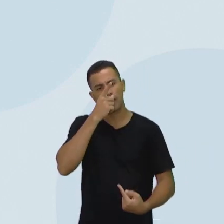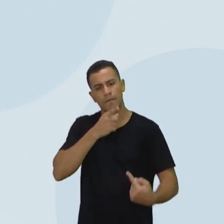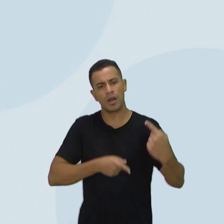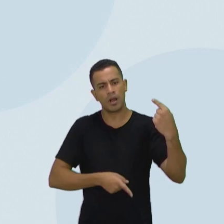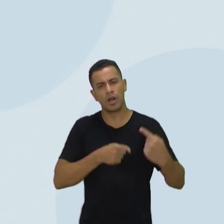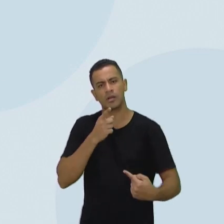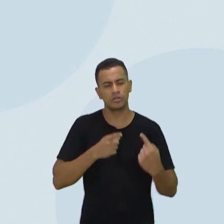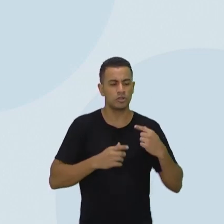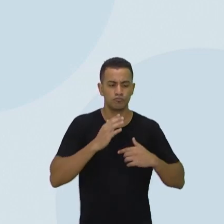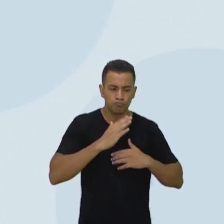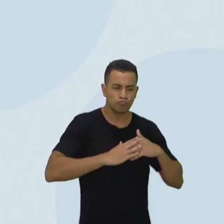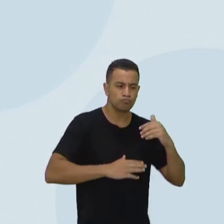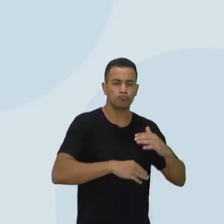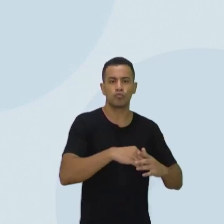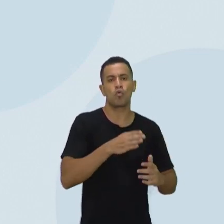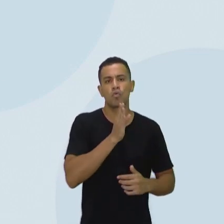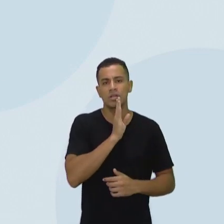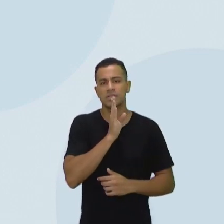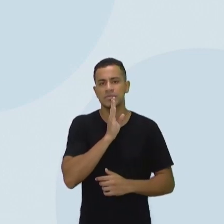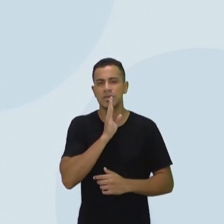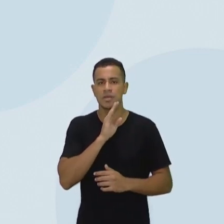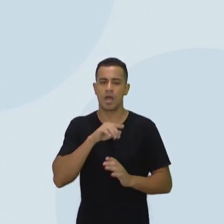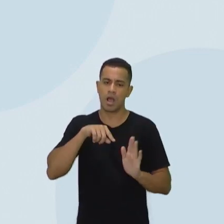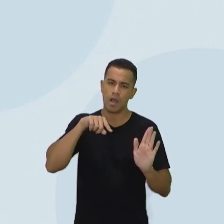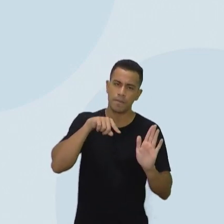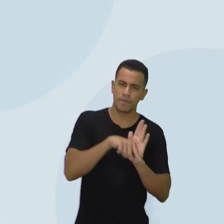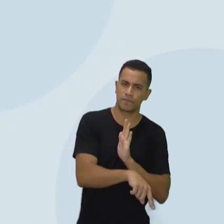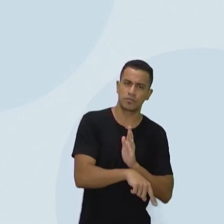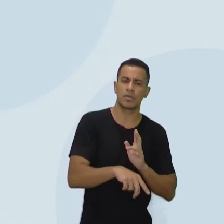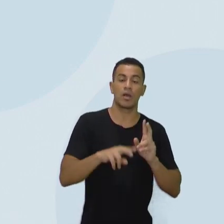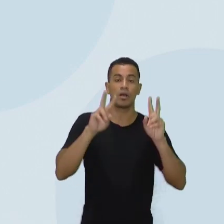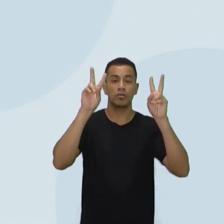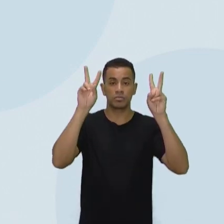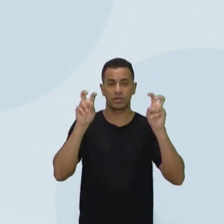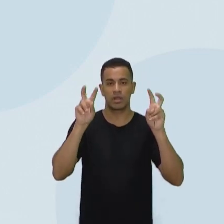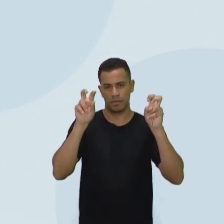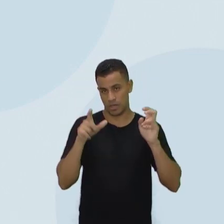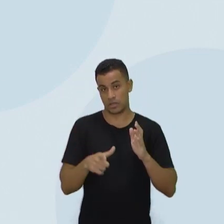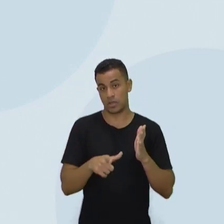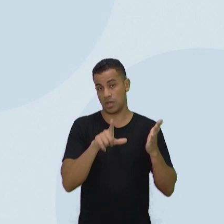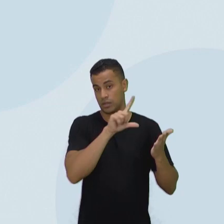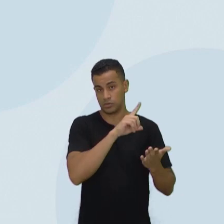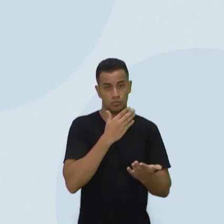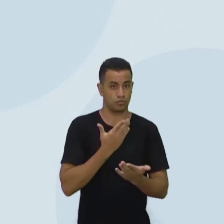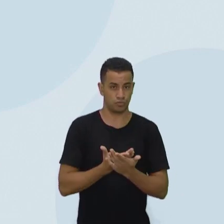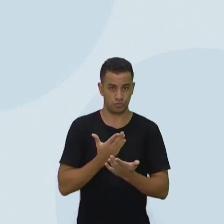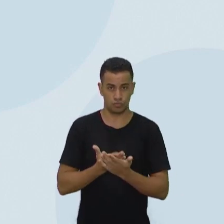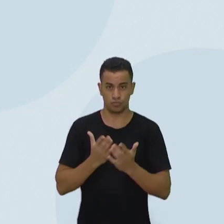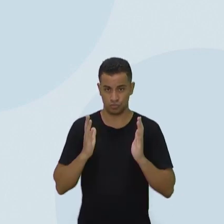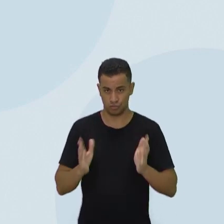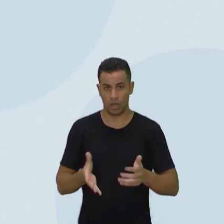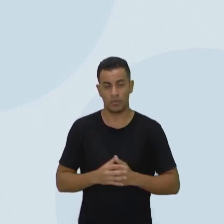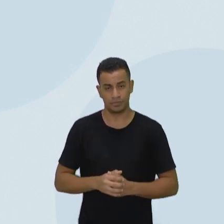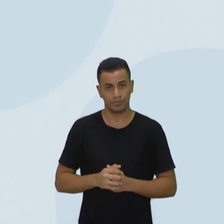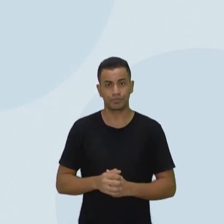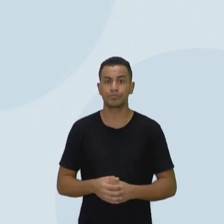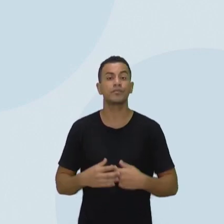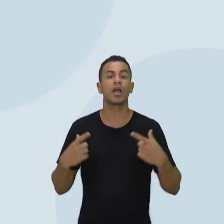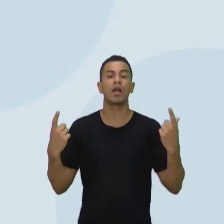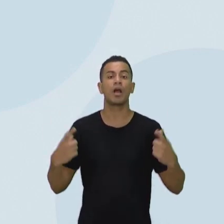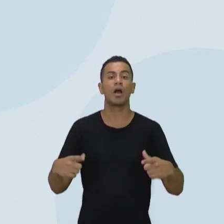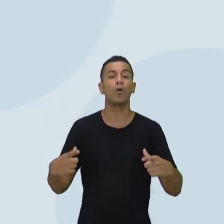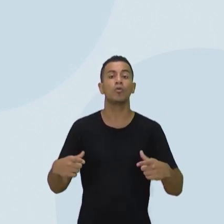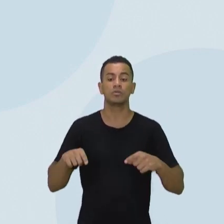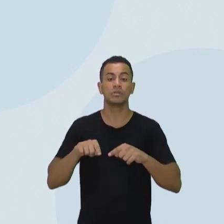de aprofundamento sobre o tema previamente estudado. Então, aonde que a gente encontra a sala de aula invertida